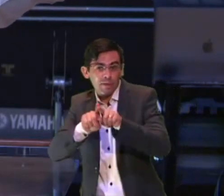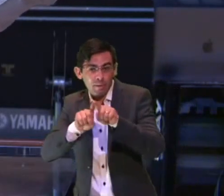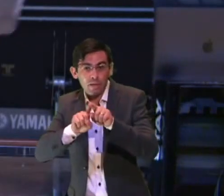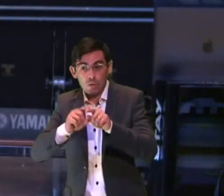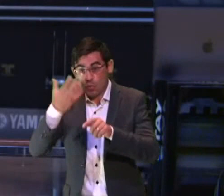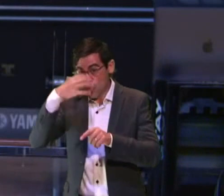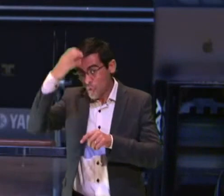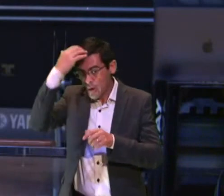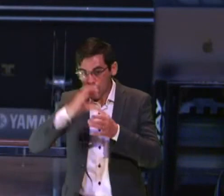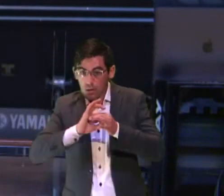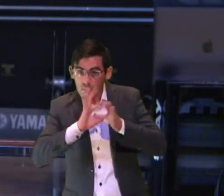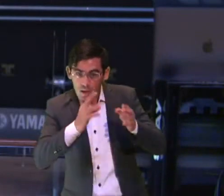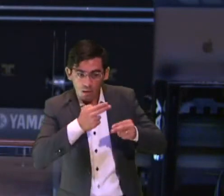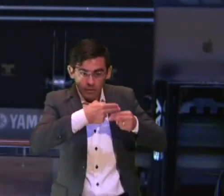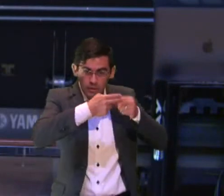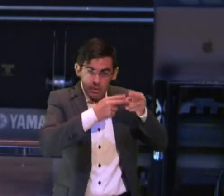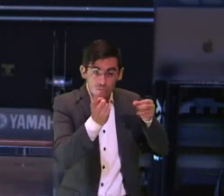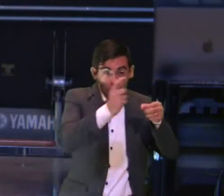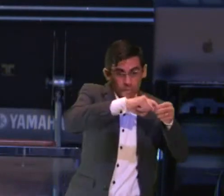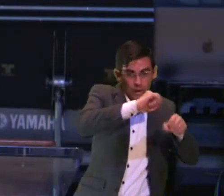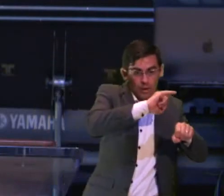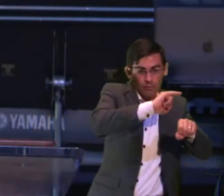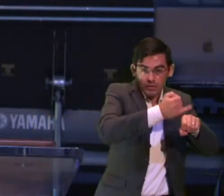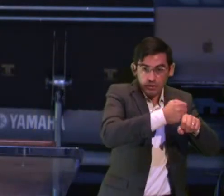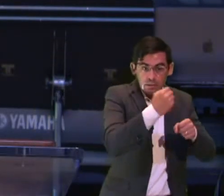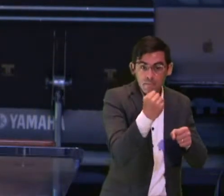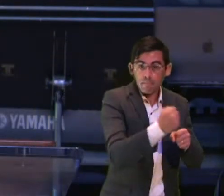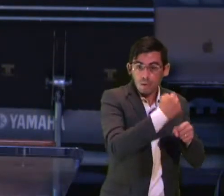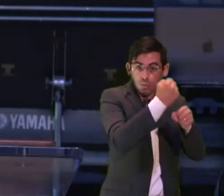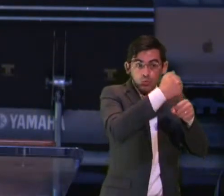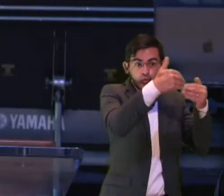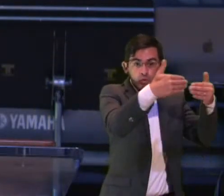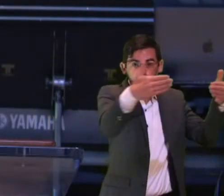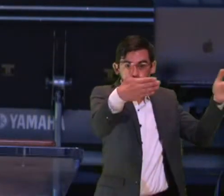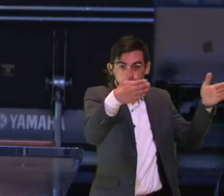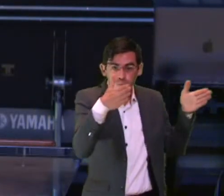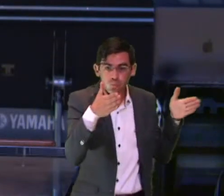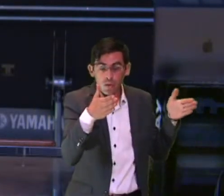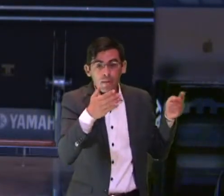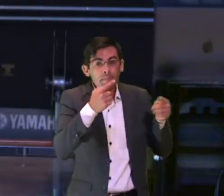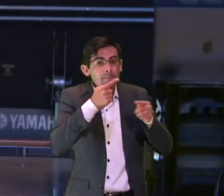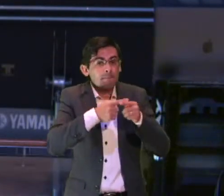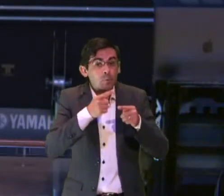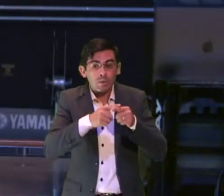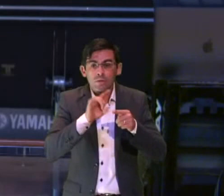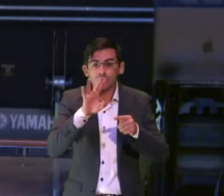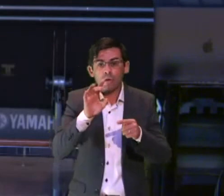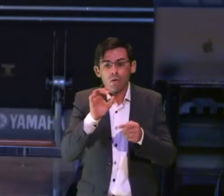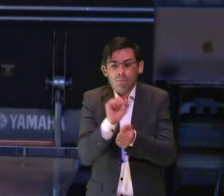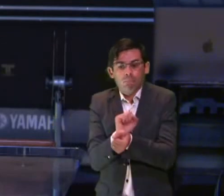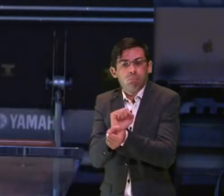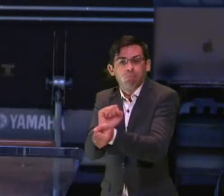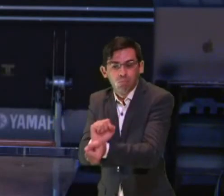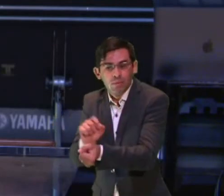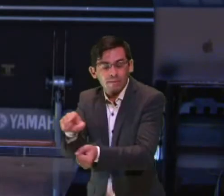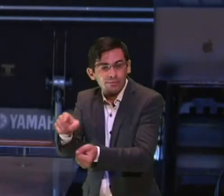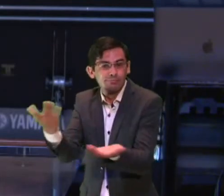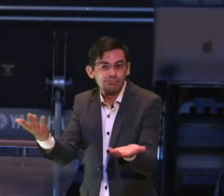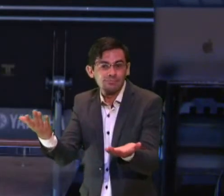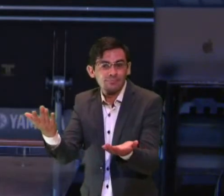e ainda dar tudo para ele reconstruir, liberá-lo da sua função, do seu trabalho. Ele era apenas um exilado judeu.